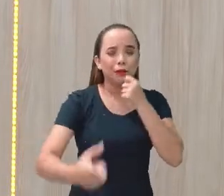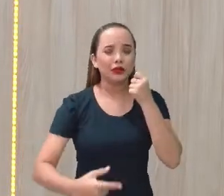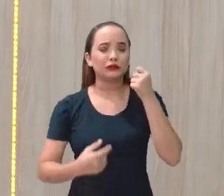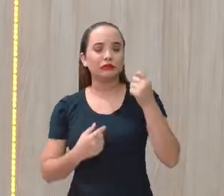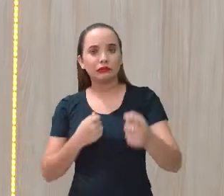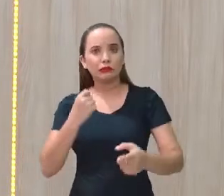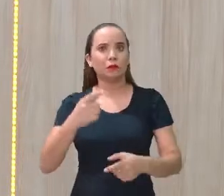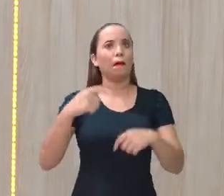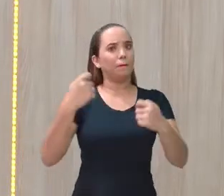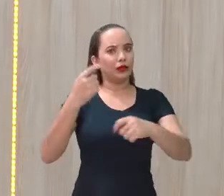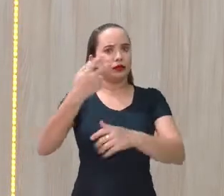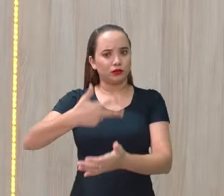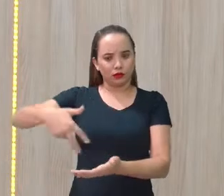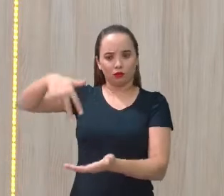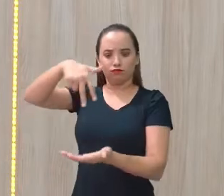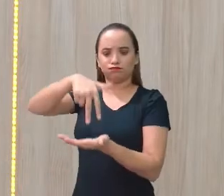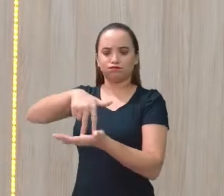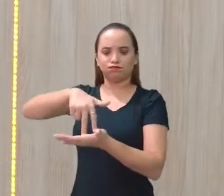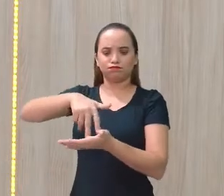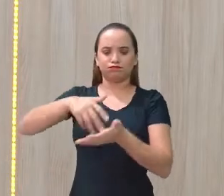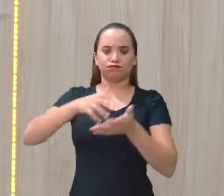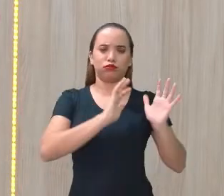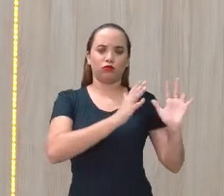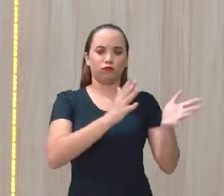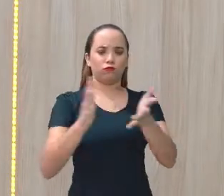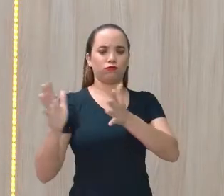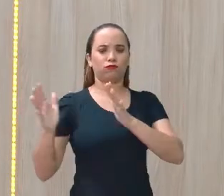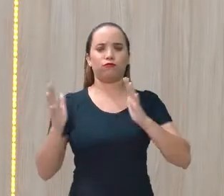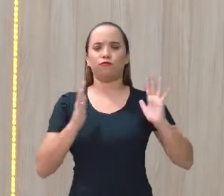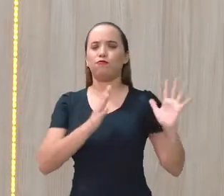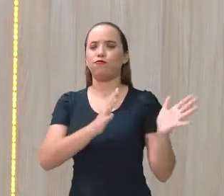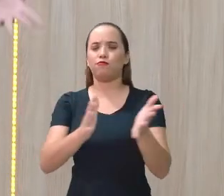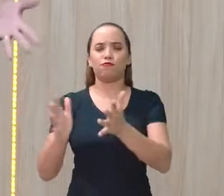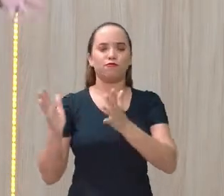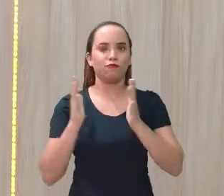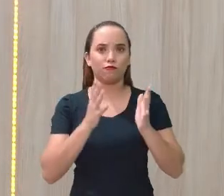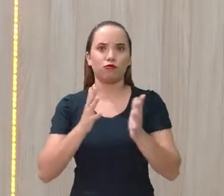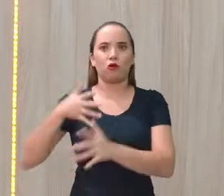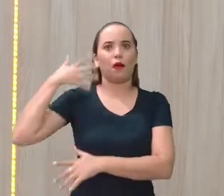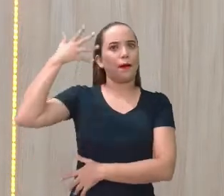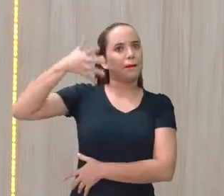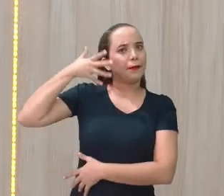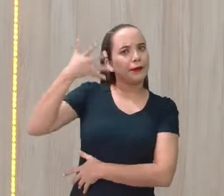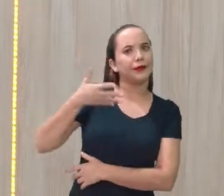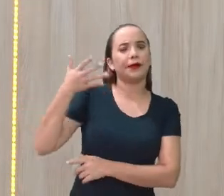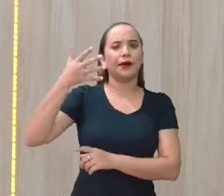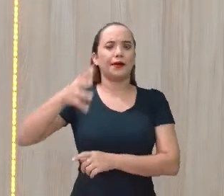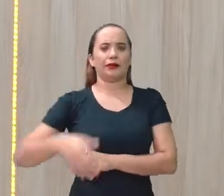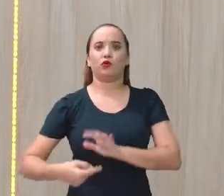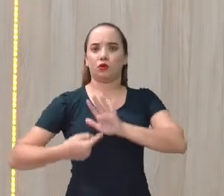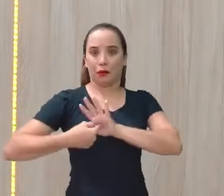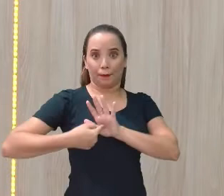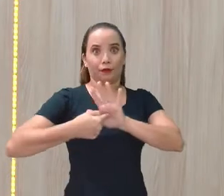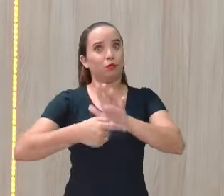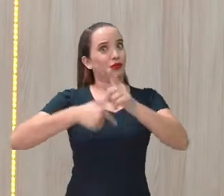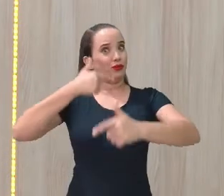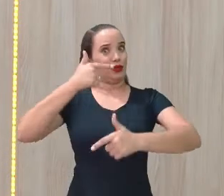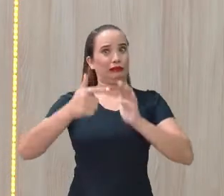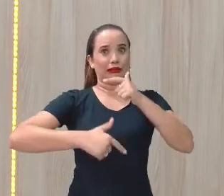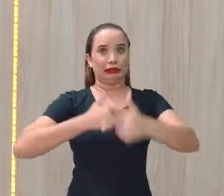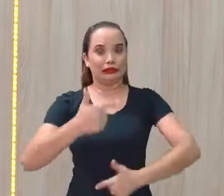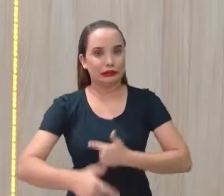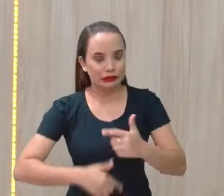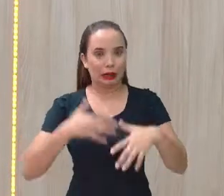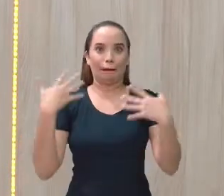um auditório, de uma turma, falar de algum assunto, apresentar um seminário, que eu sei que vocês ficam bem felizes quando a